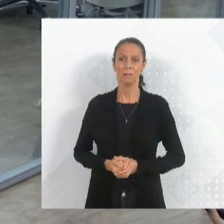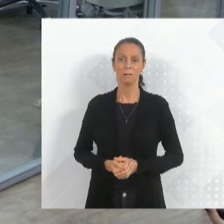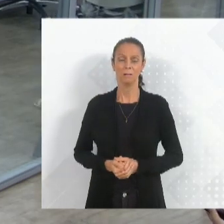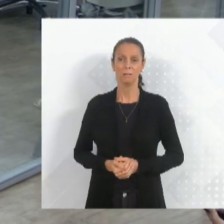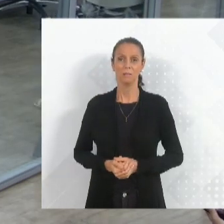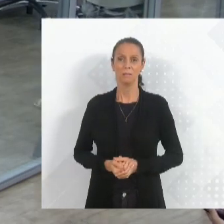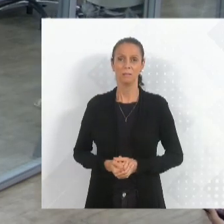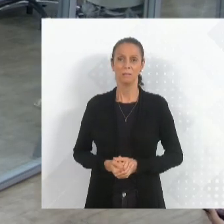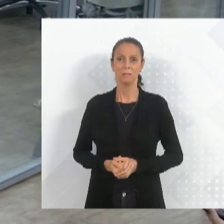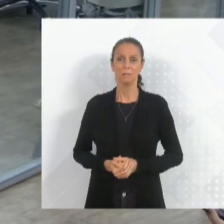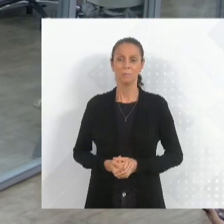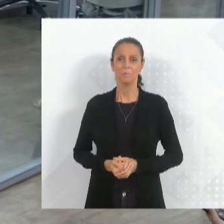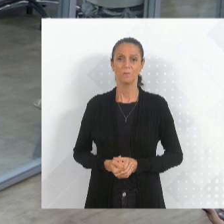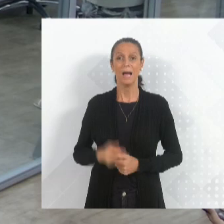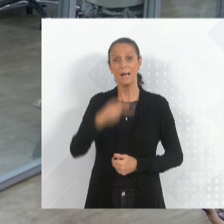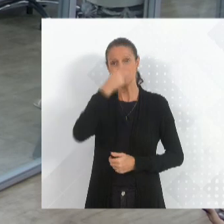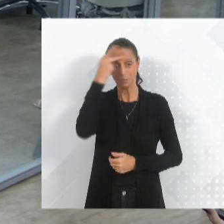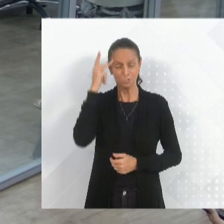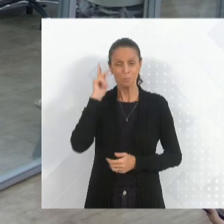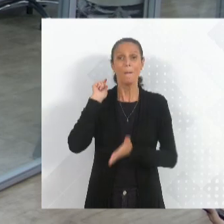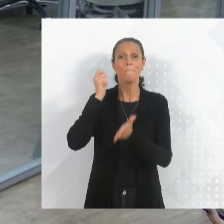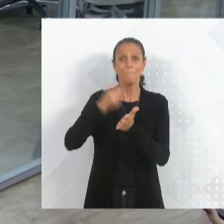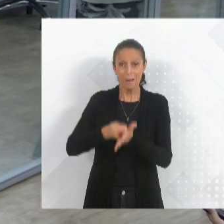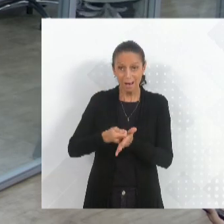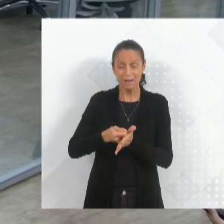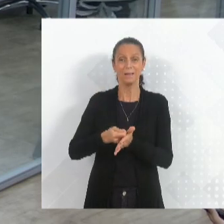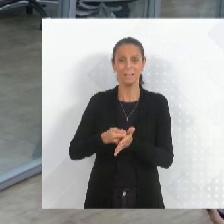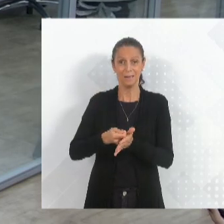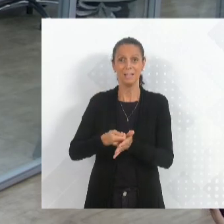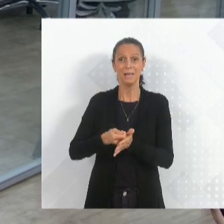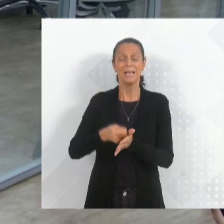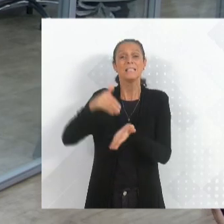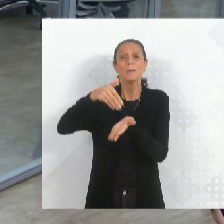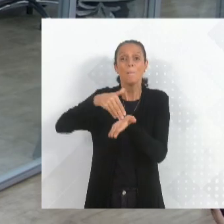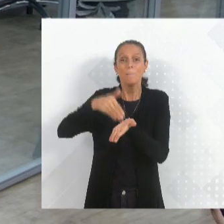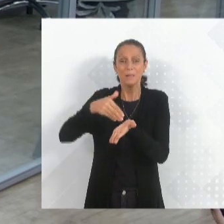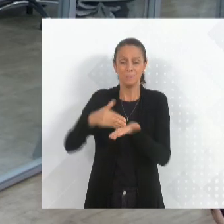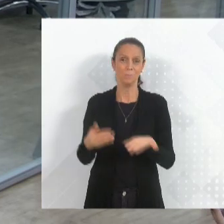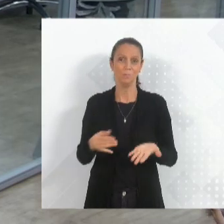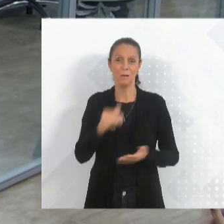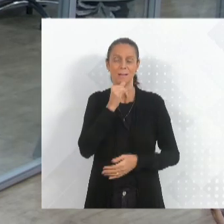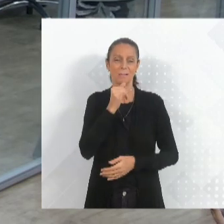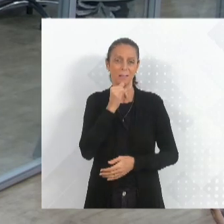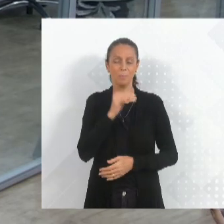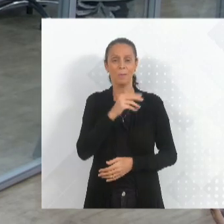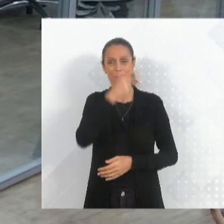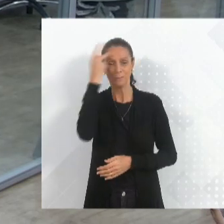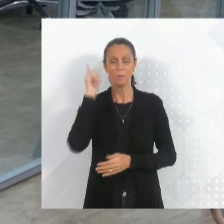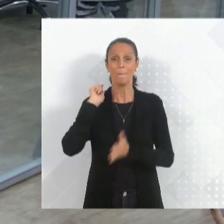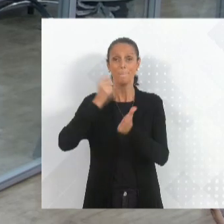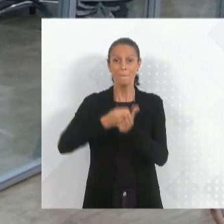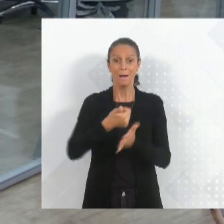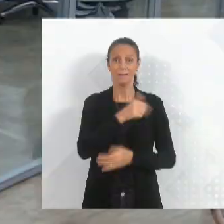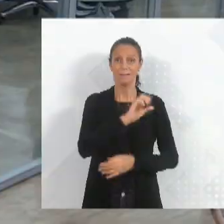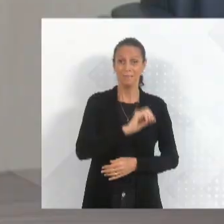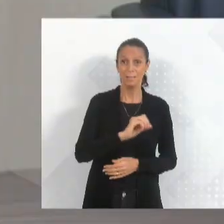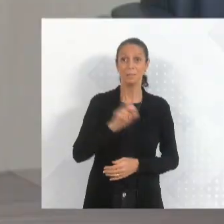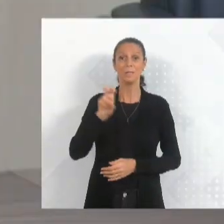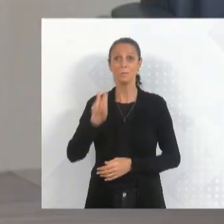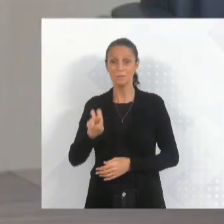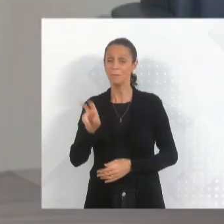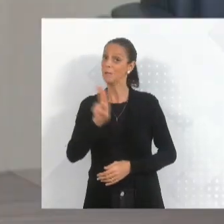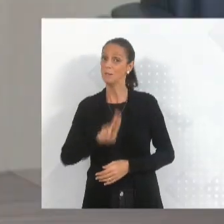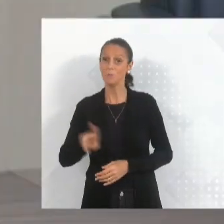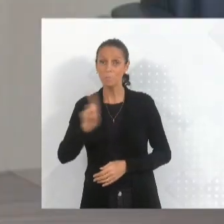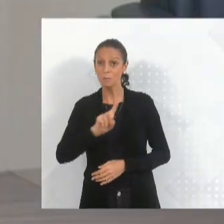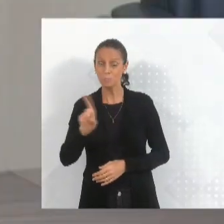Isso, mas ele paga o 10 cúbico não só pela água. Se ele consome 5 metros cúbicos, ele paga 10. Ele paga 10 porque os outros 5 que ele não consumiu